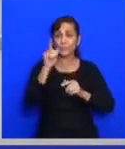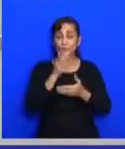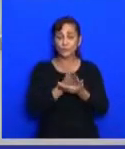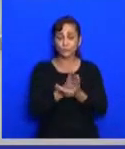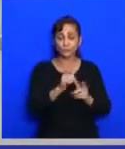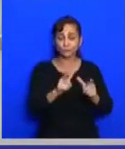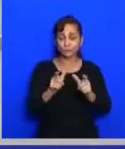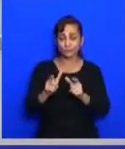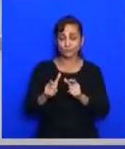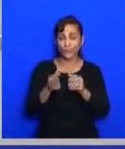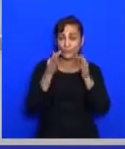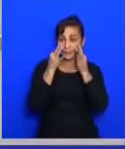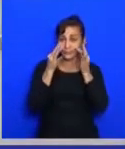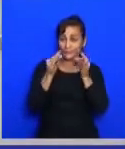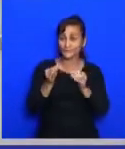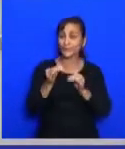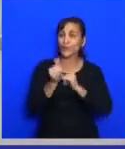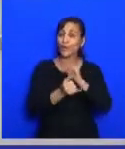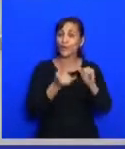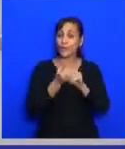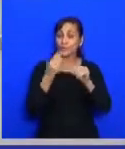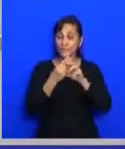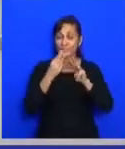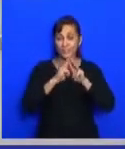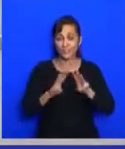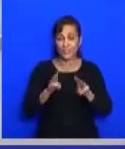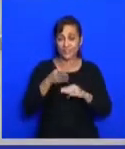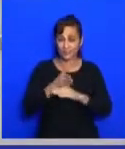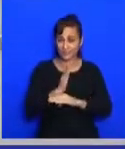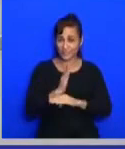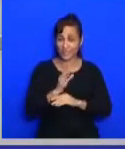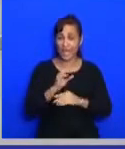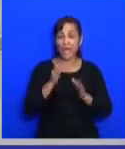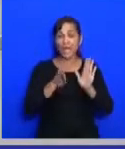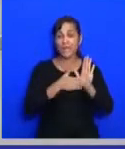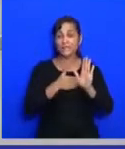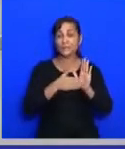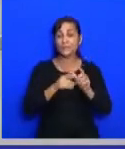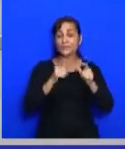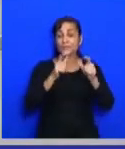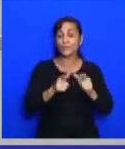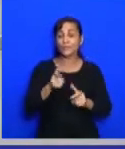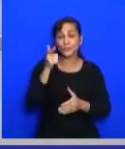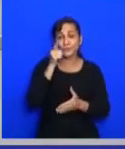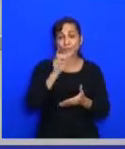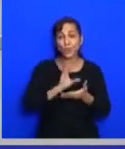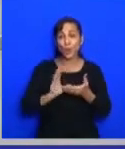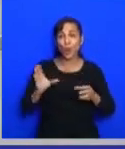apuração, fique atento à página da Caixa. É só acessar para saber de onde são as apostas vencedoras ou seu